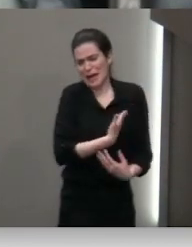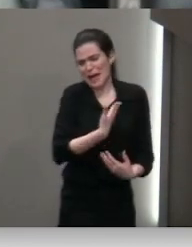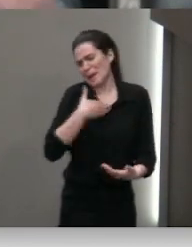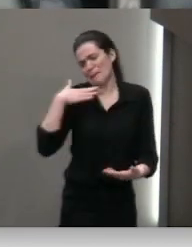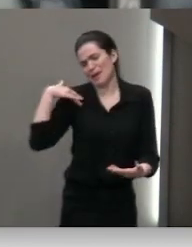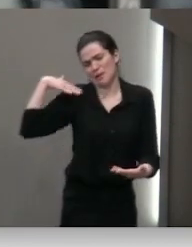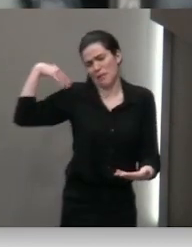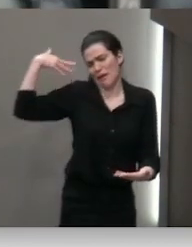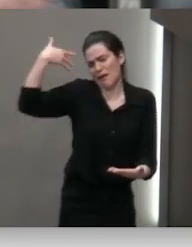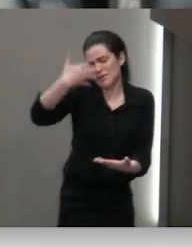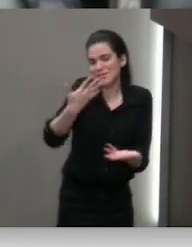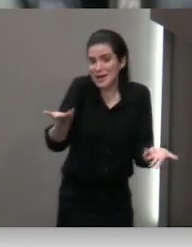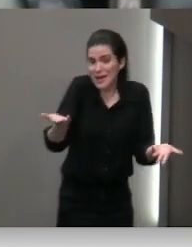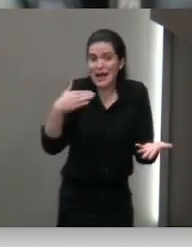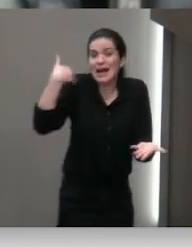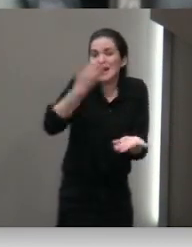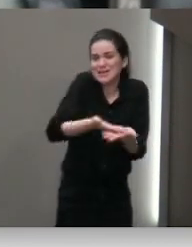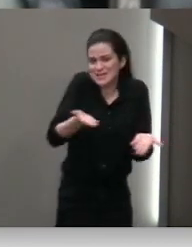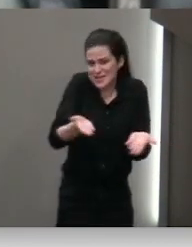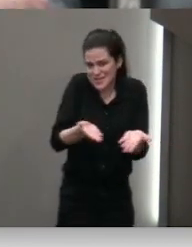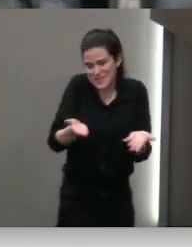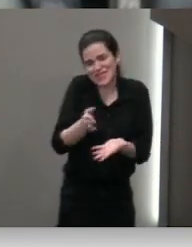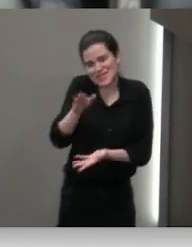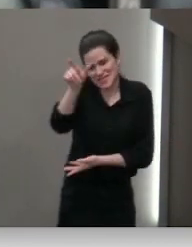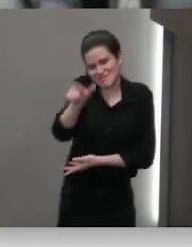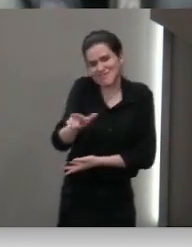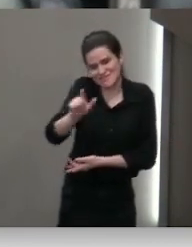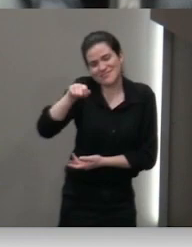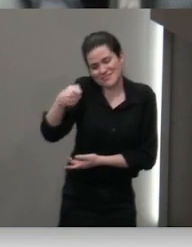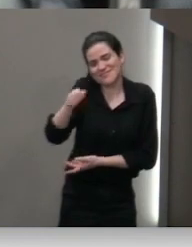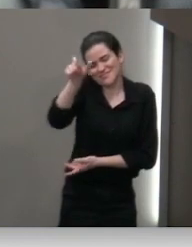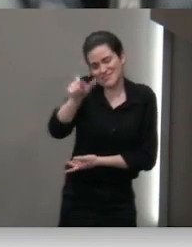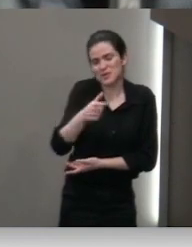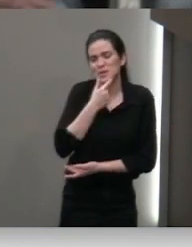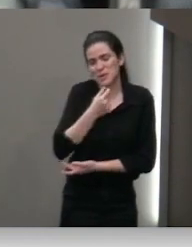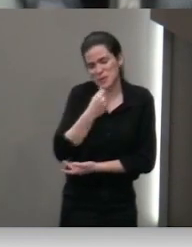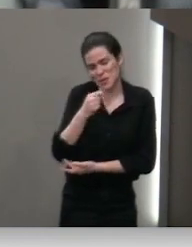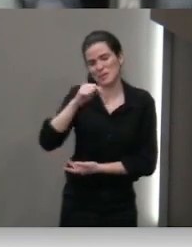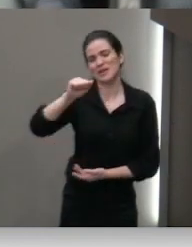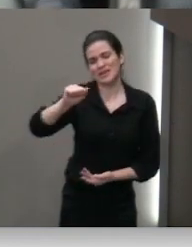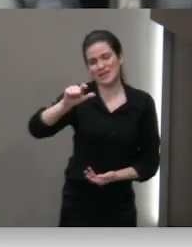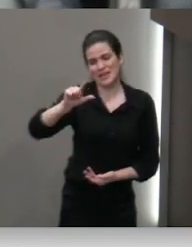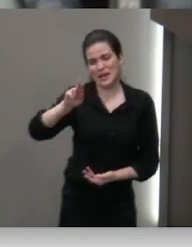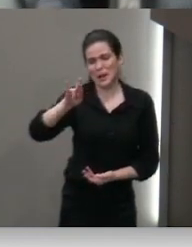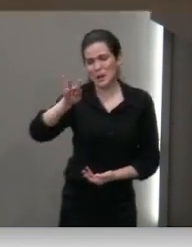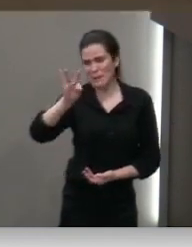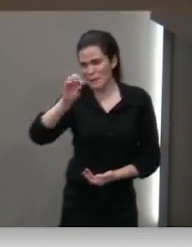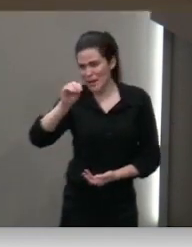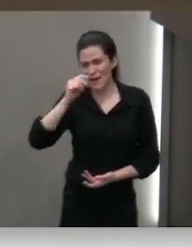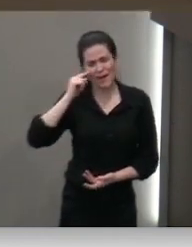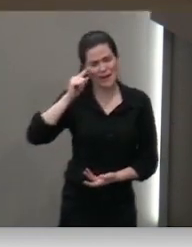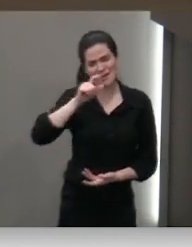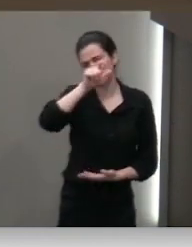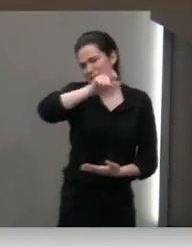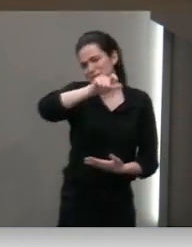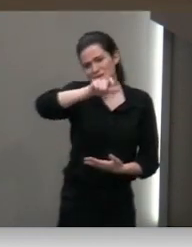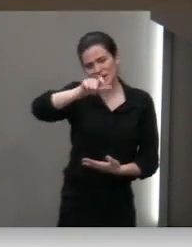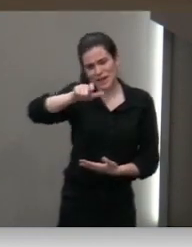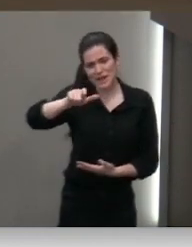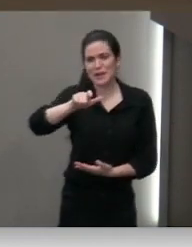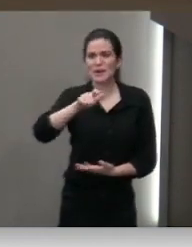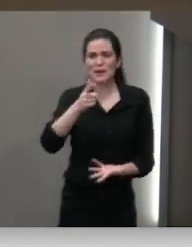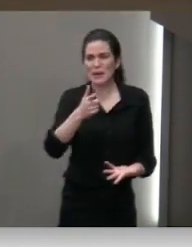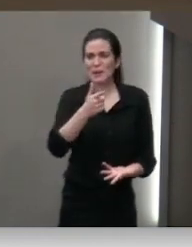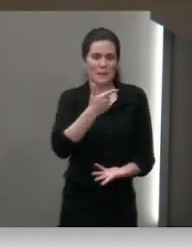é o Alberto Poltronelli. Vários amigos aqui estão aqui, o doutor Carrion, o Rafael, o Bortolucci, o